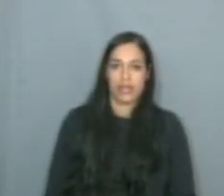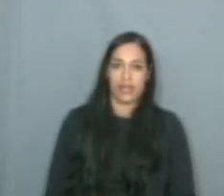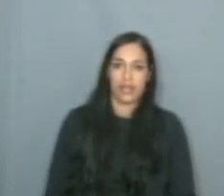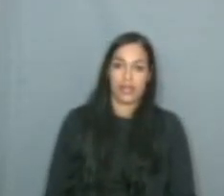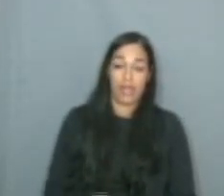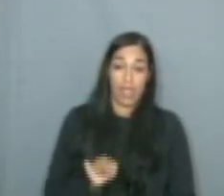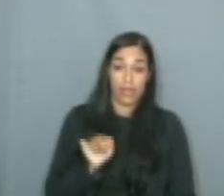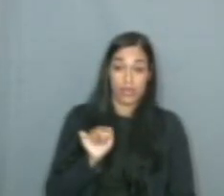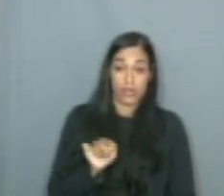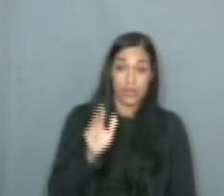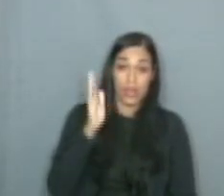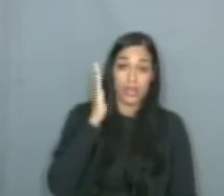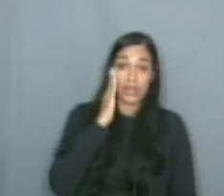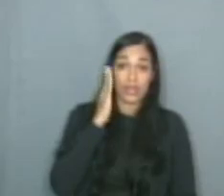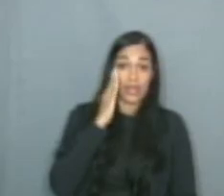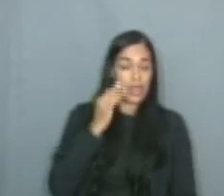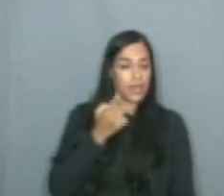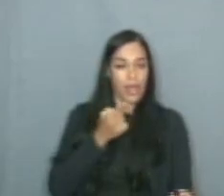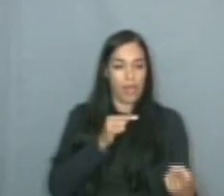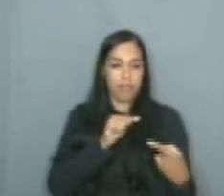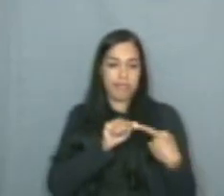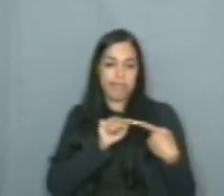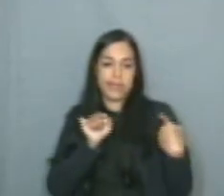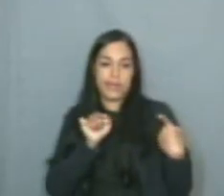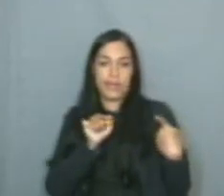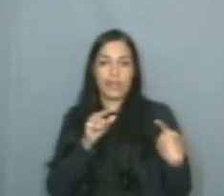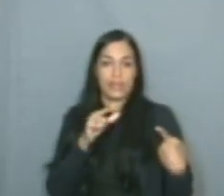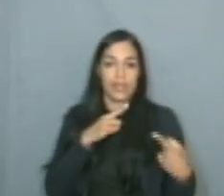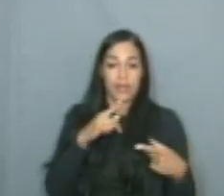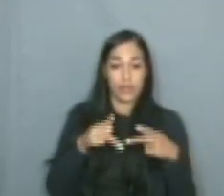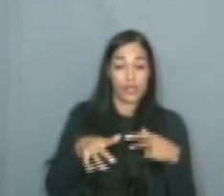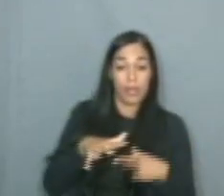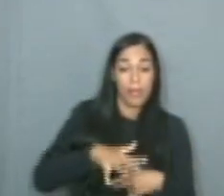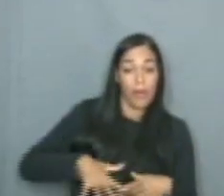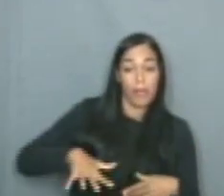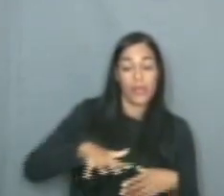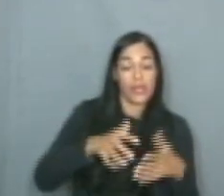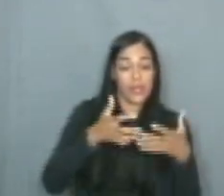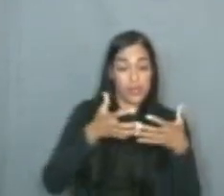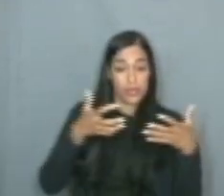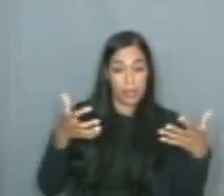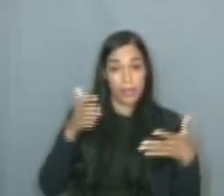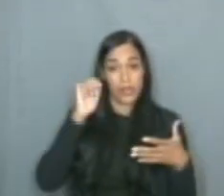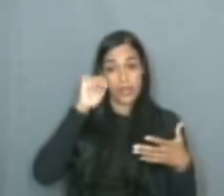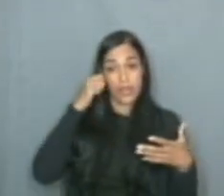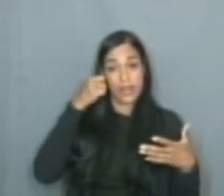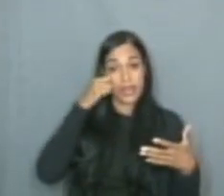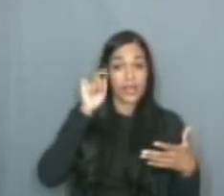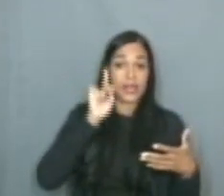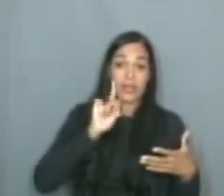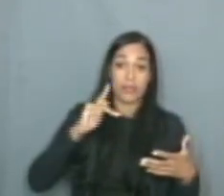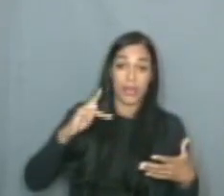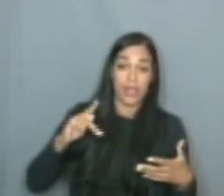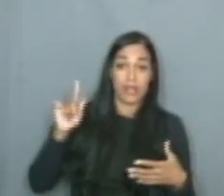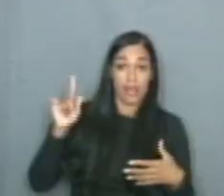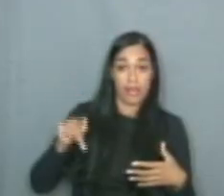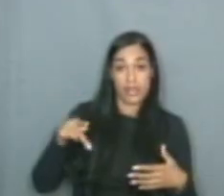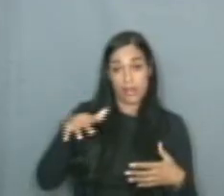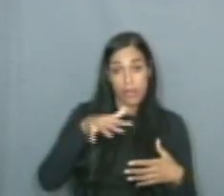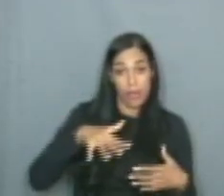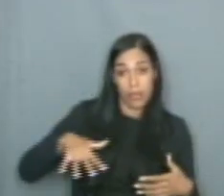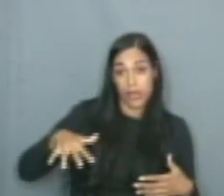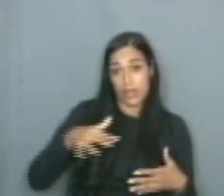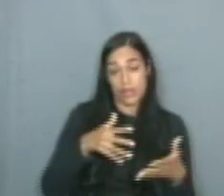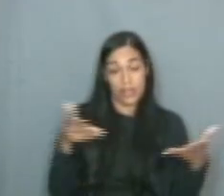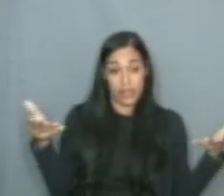a sua lógica não bate com a matemática de termos uma população, em sua maioria, negra e parda. E é sobre essa população que a gente vai aqui